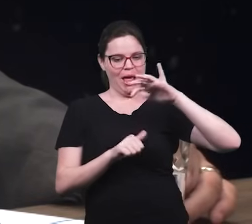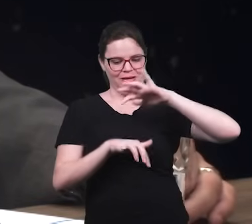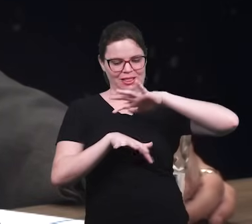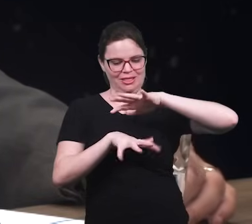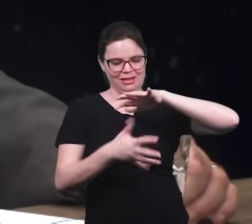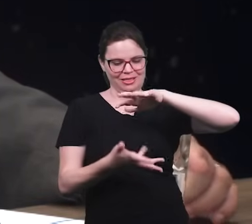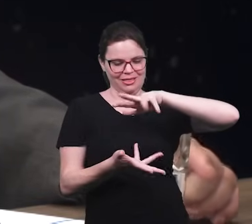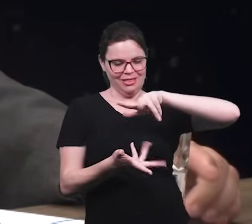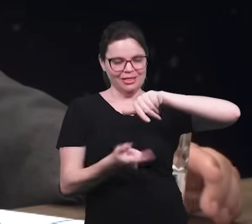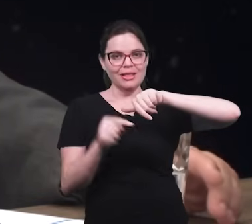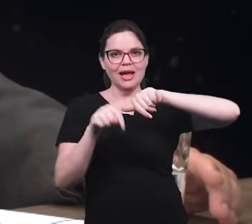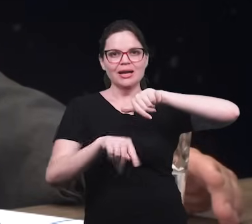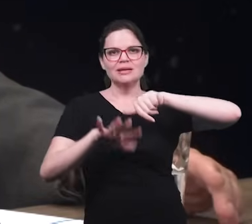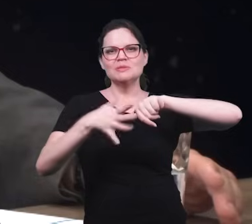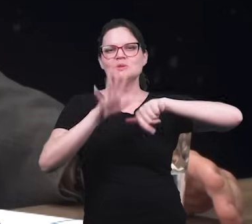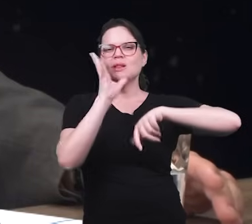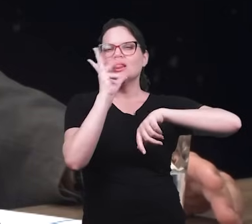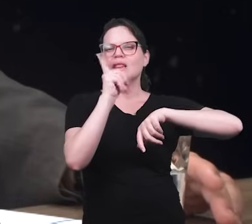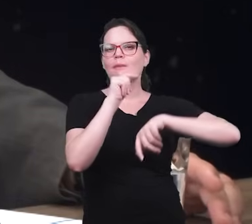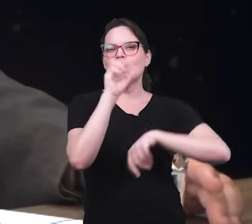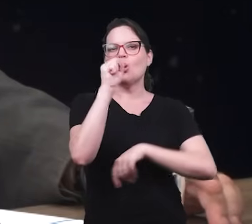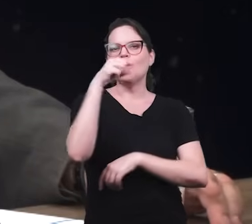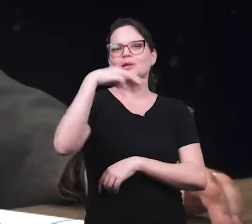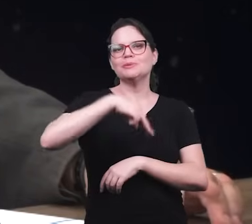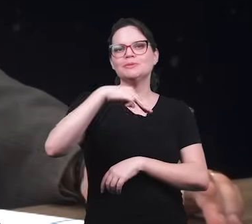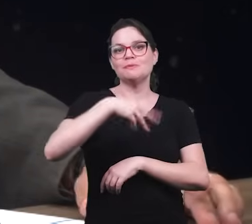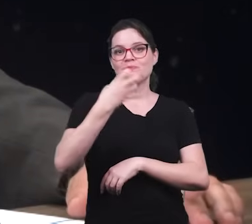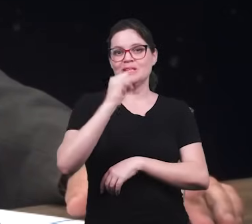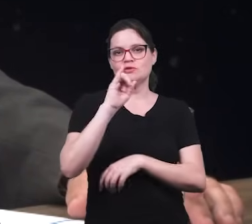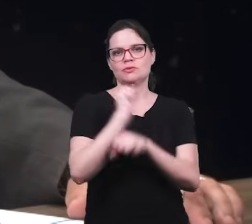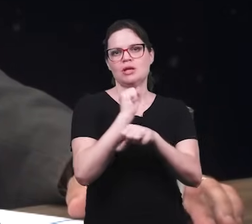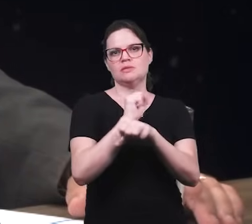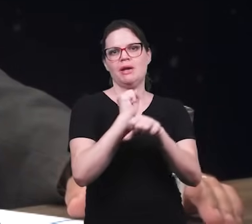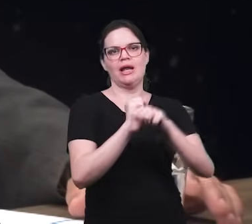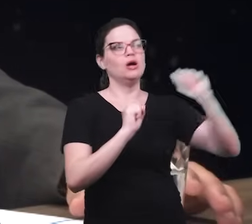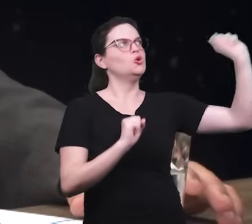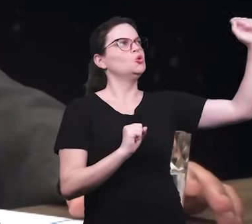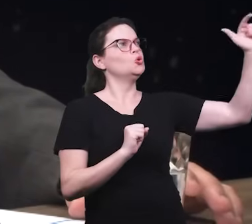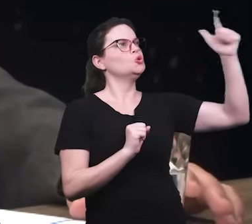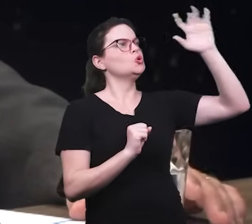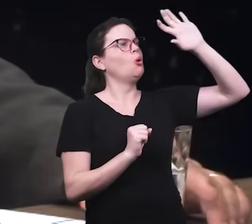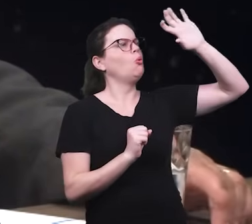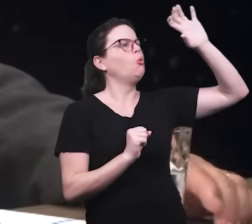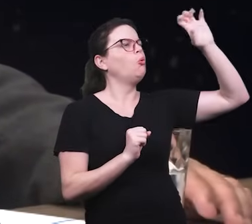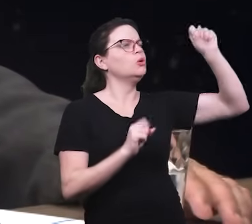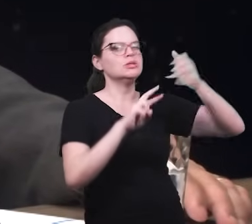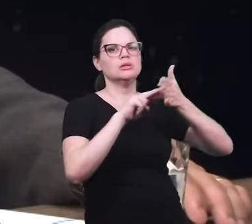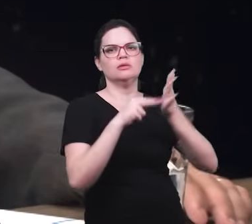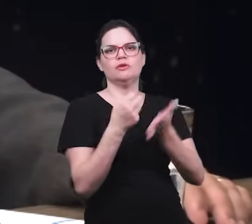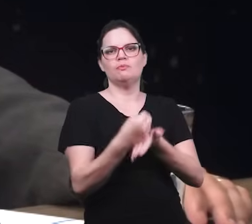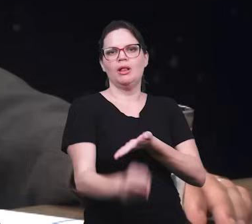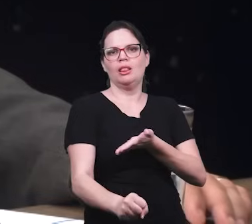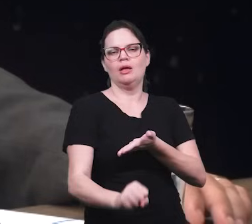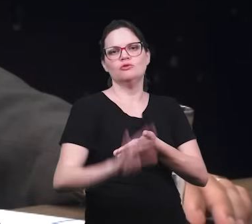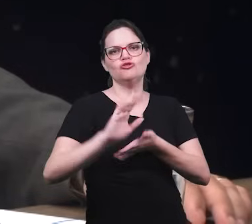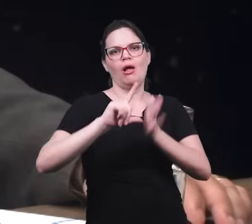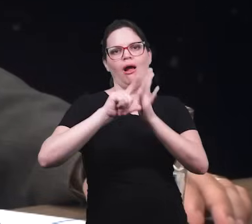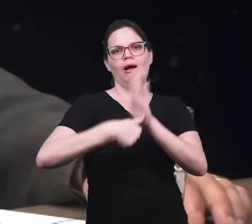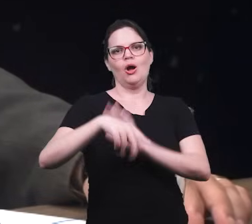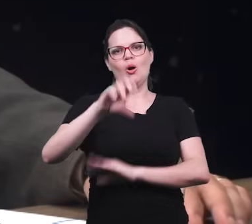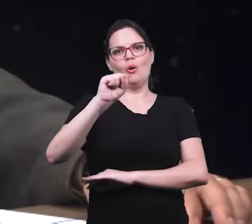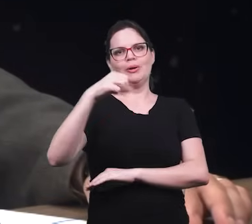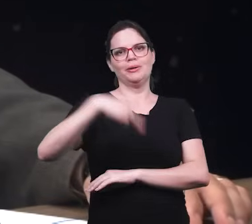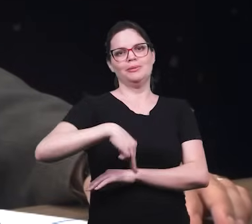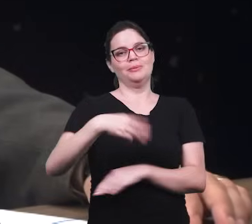pelo menos 8 minutos atrás. Então, o toque da quarta trombeta não pode ser identificado pelo efeito na obra